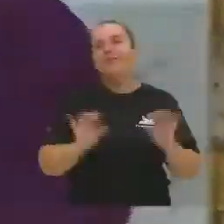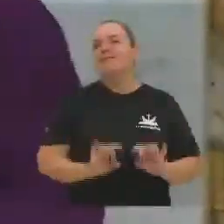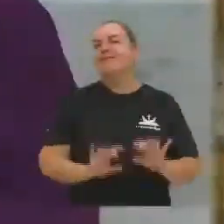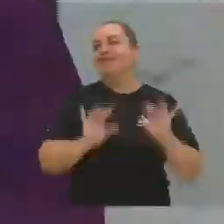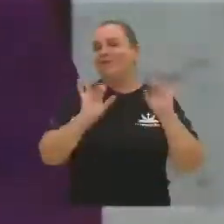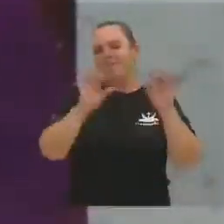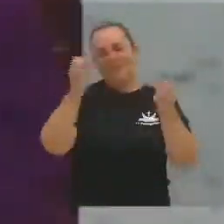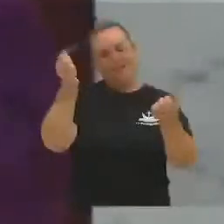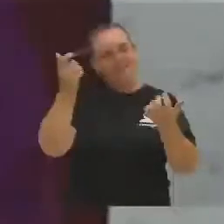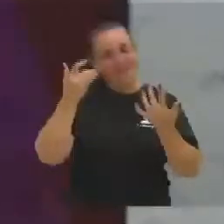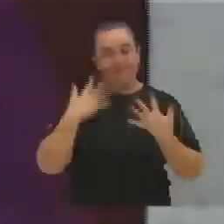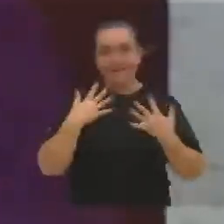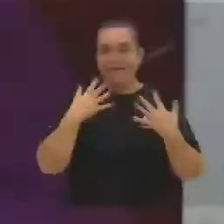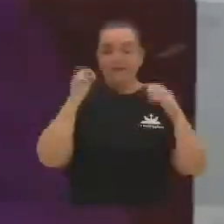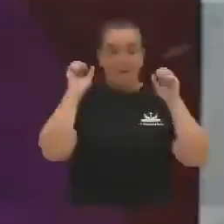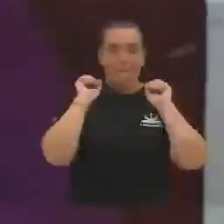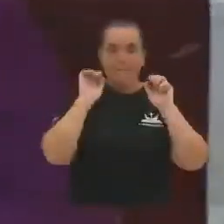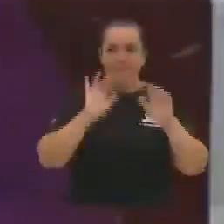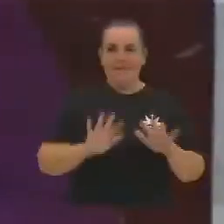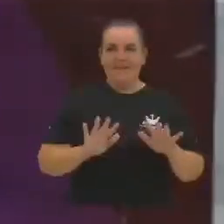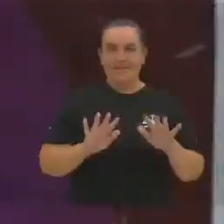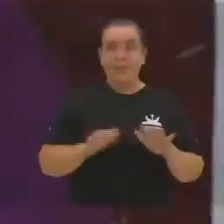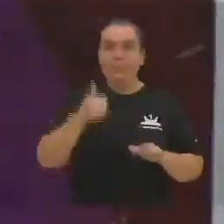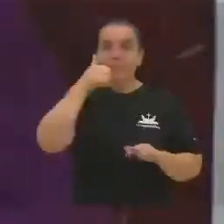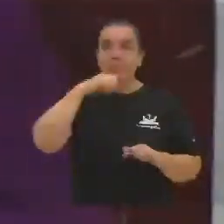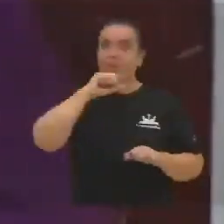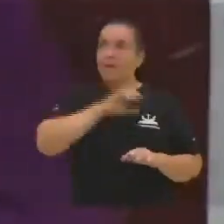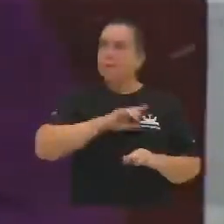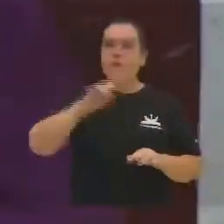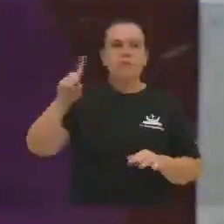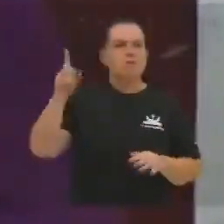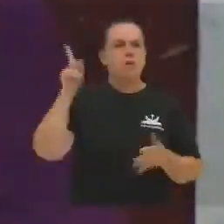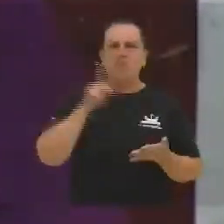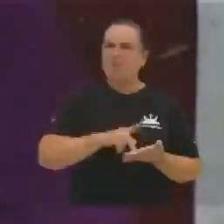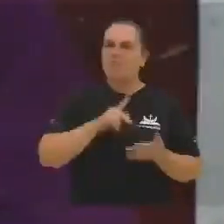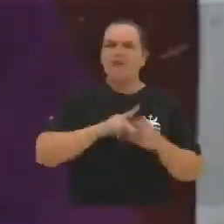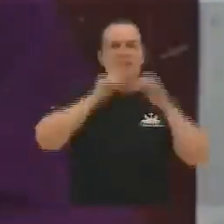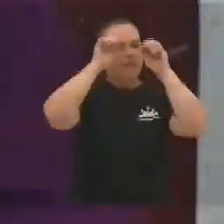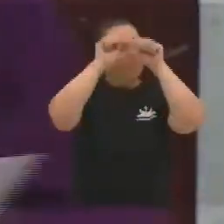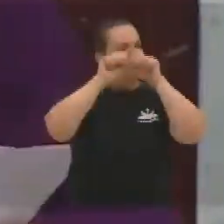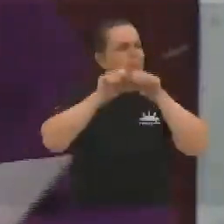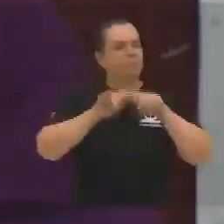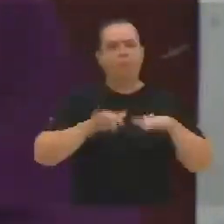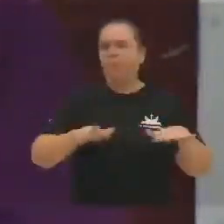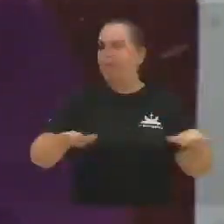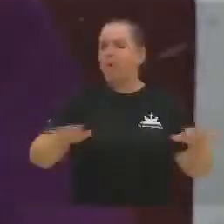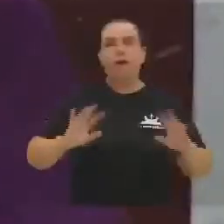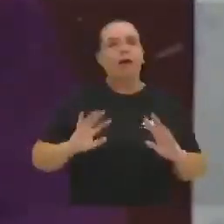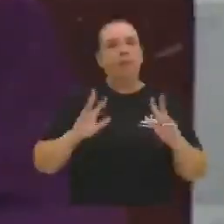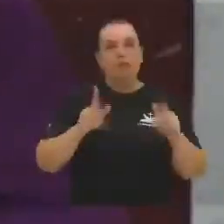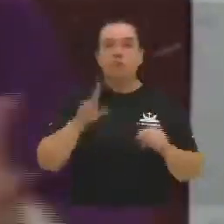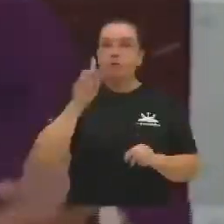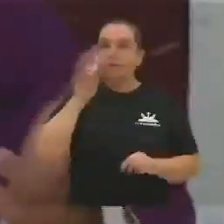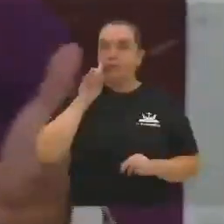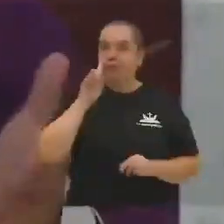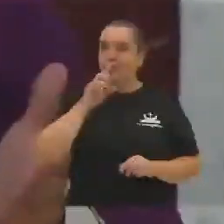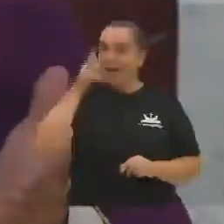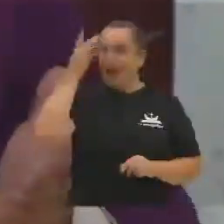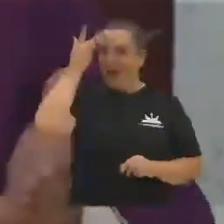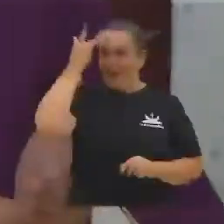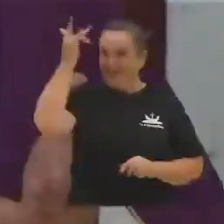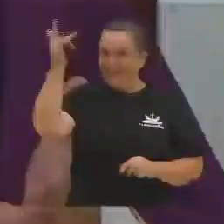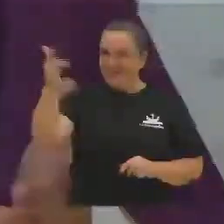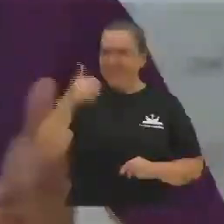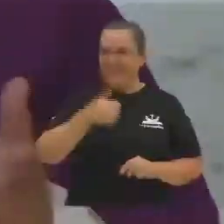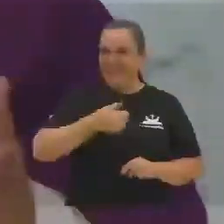de graças e de bênçãos que a Mãe de Deus certamente vai derramar, sobretudo no dia de amanhã, o grande dia da Mãe